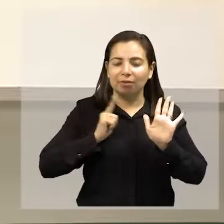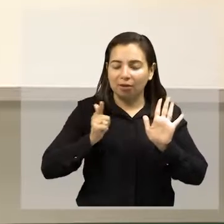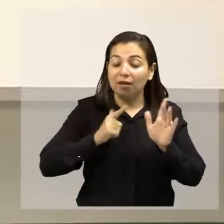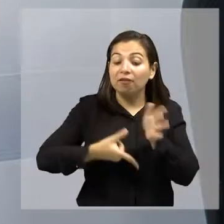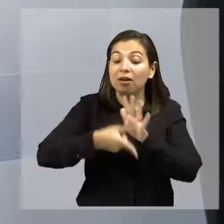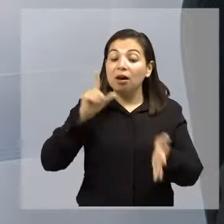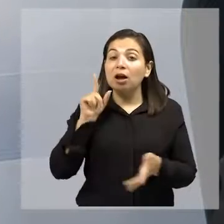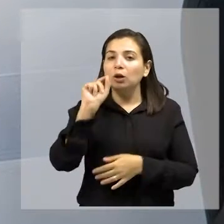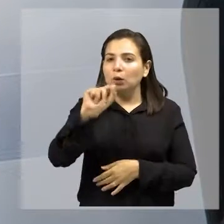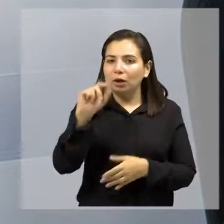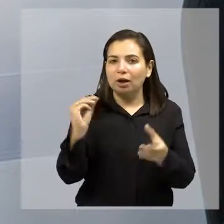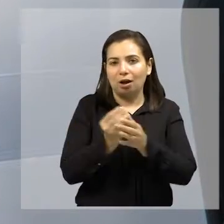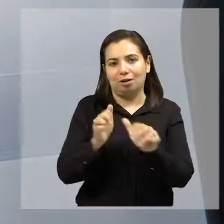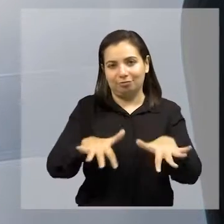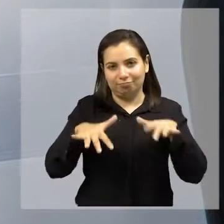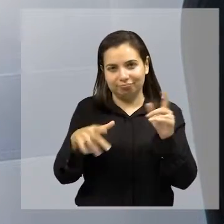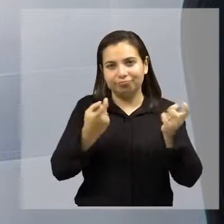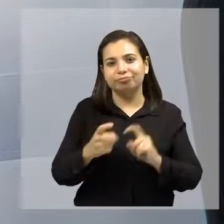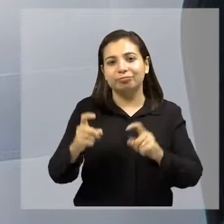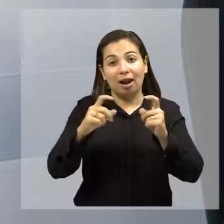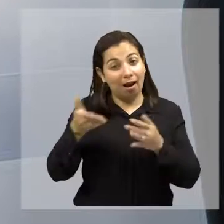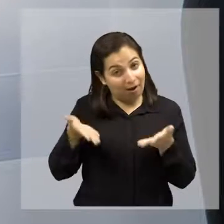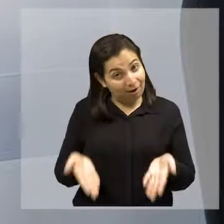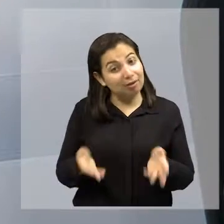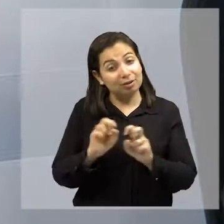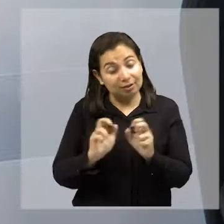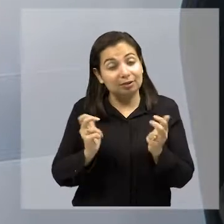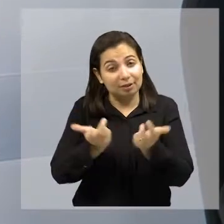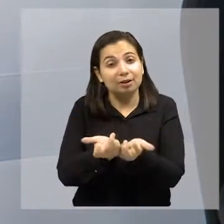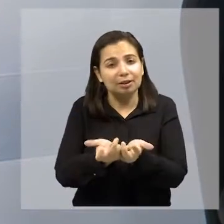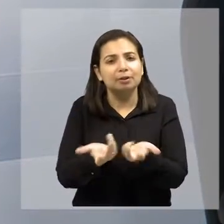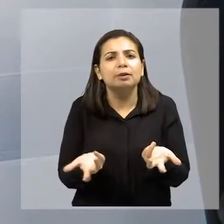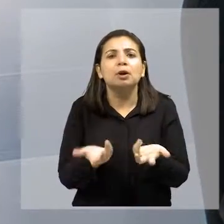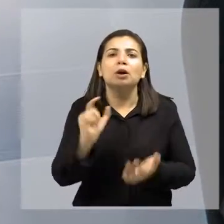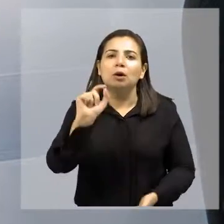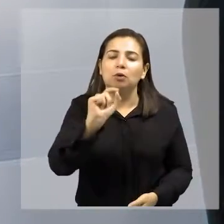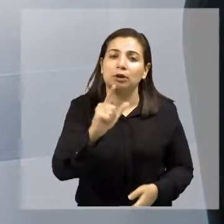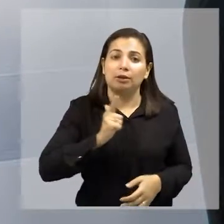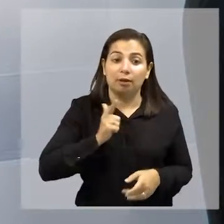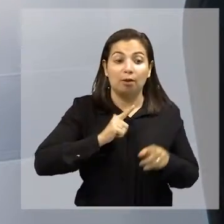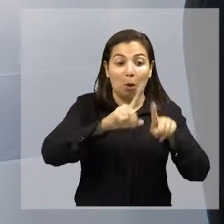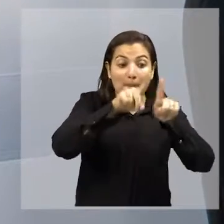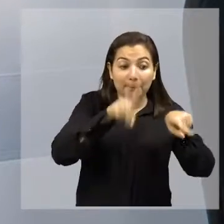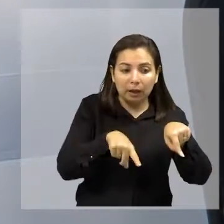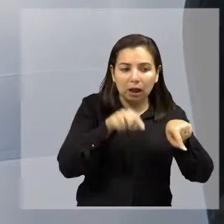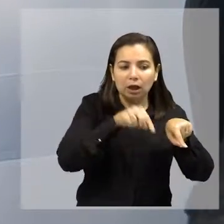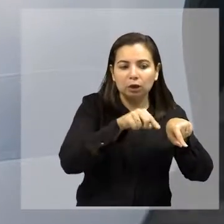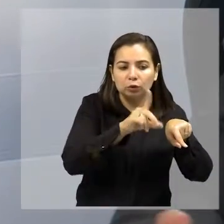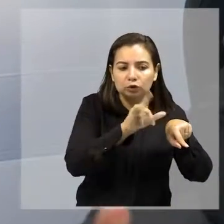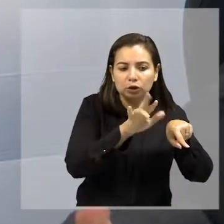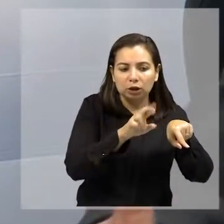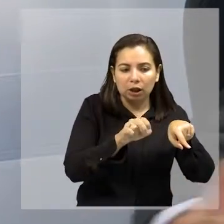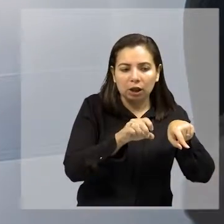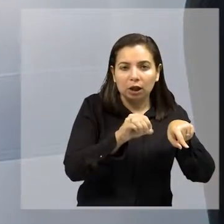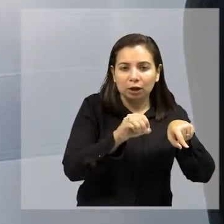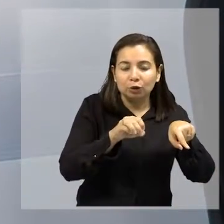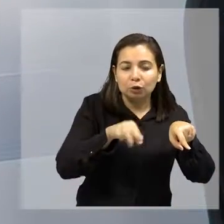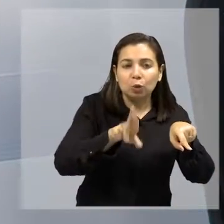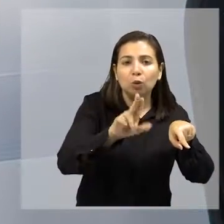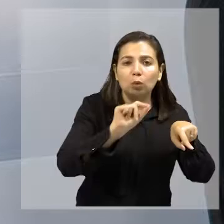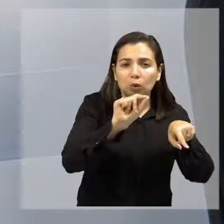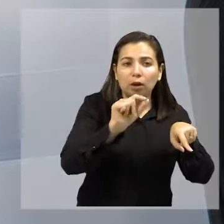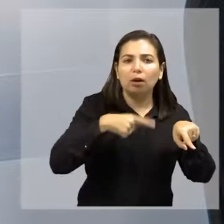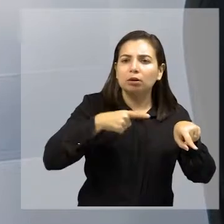audiência pública aqui na Câmara Municipal de Fortaleza primeiro sobre o Plano Diretor Cicloviário Integrado. Nós chamamos todos